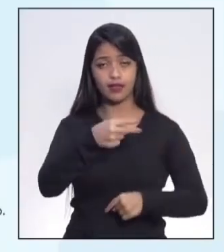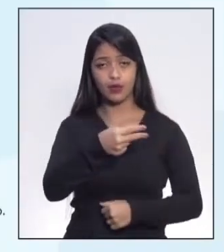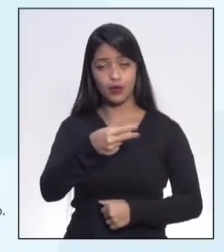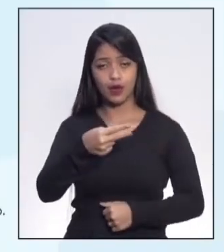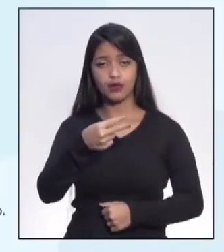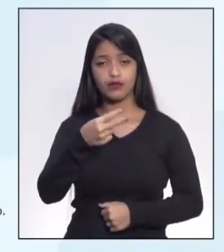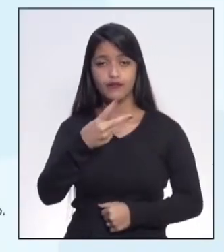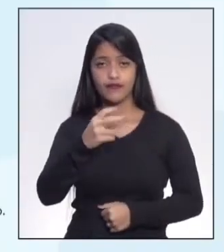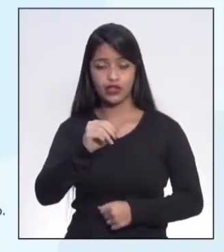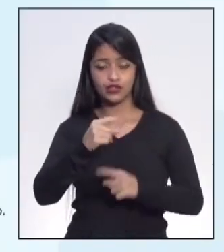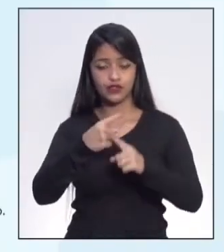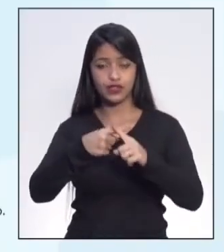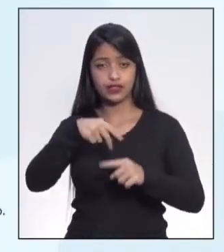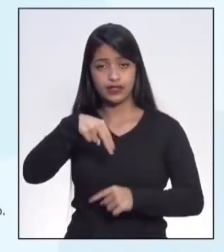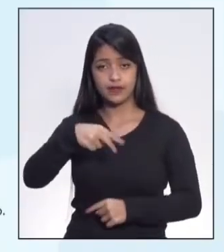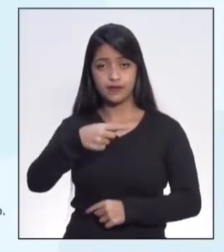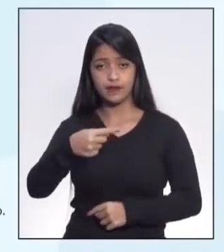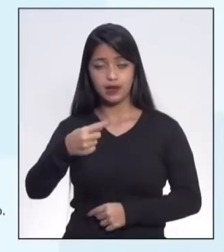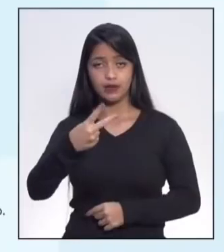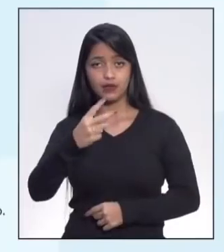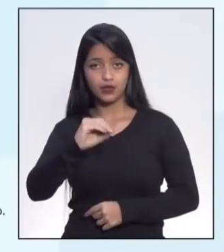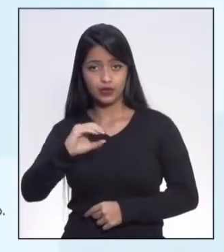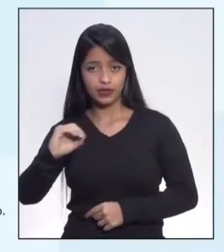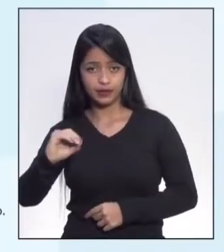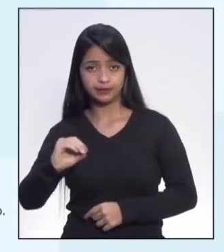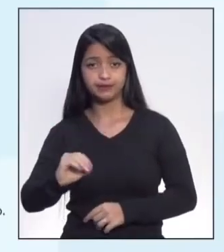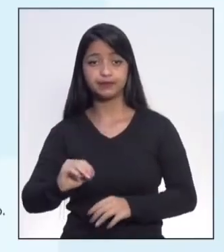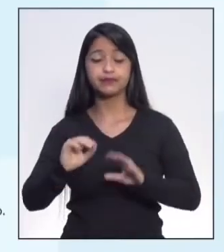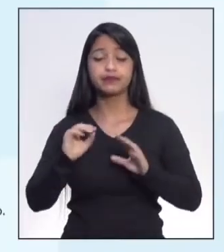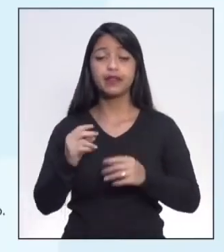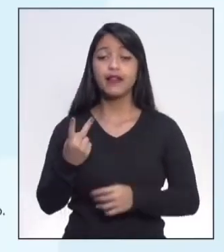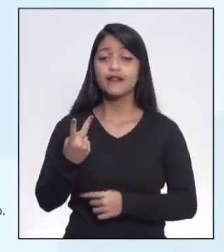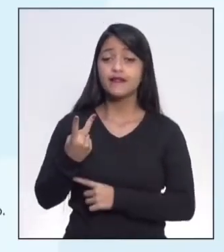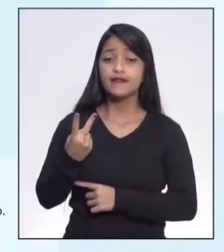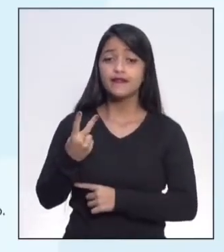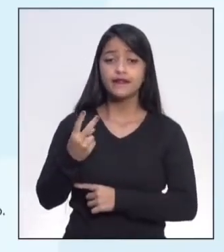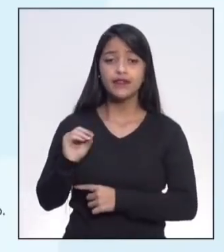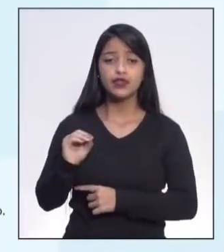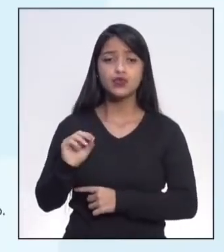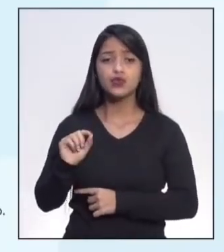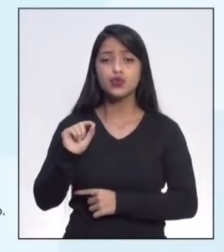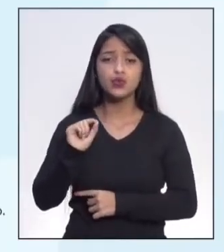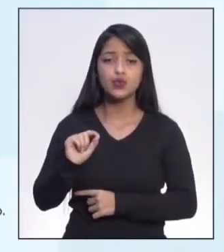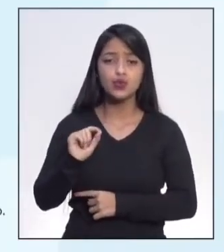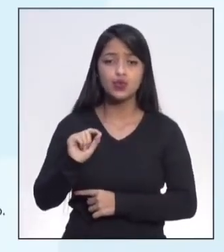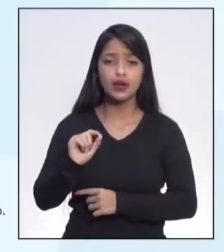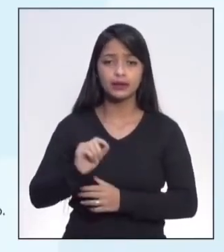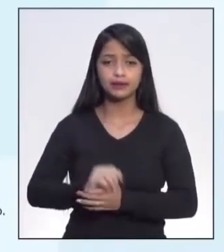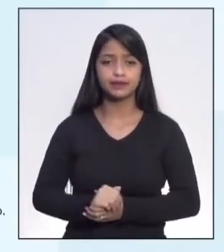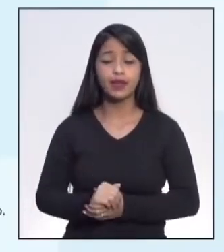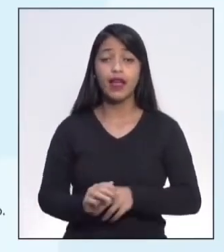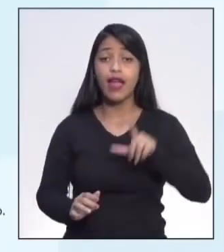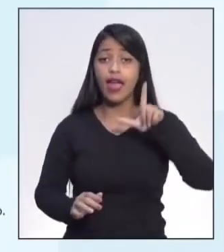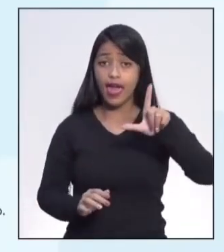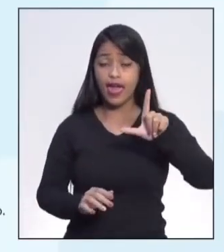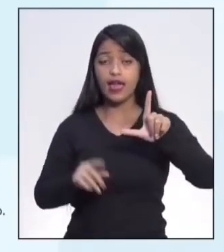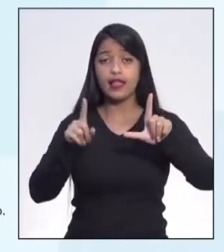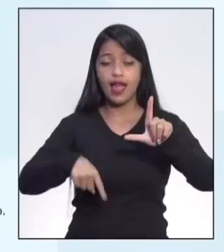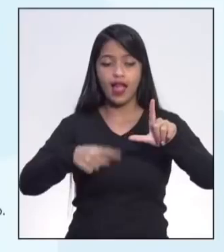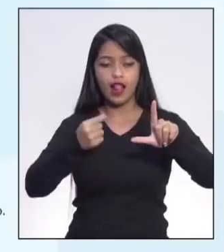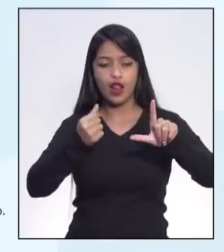200. Em que 20 é o lucro e n é a quantidade de